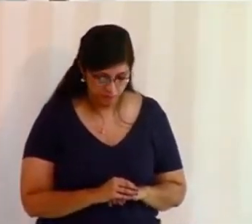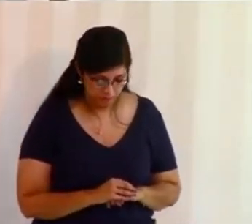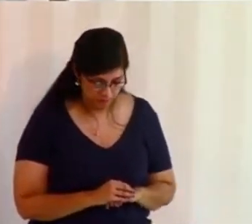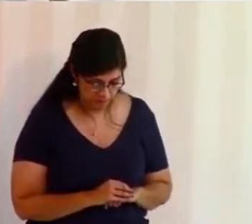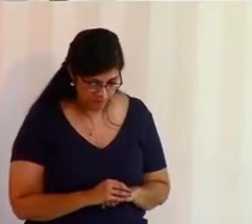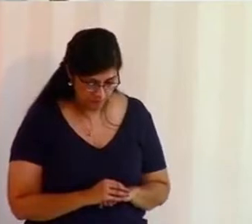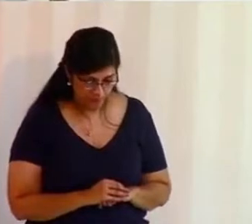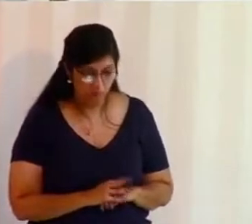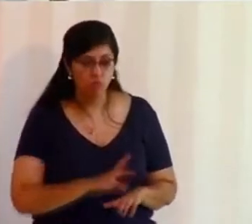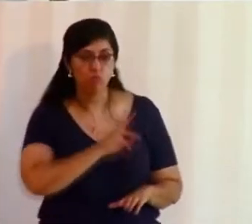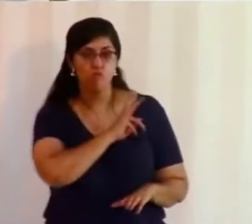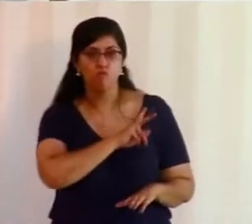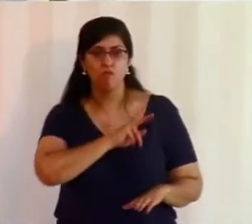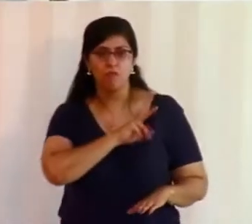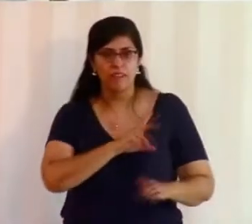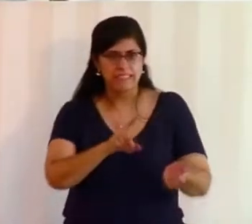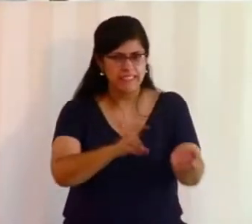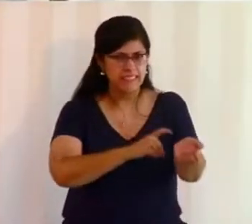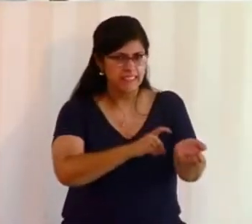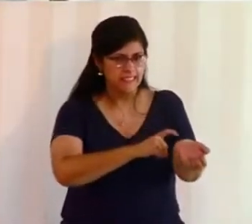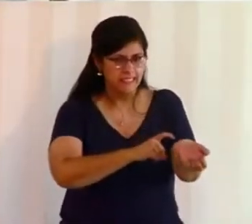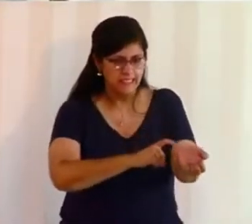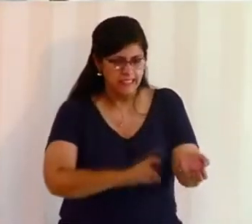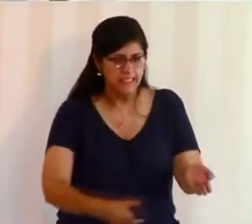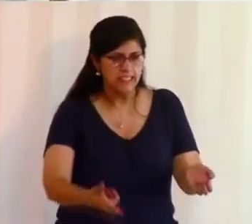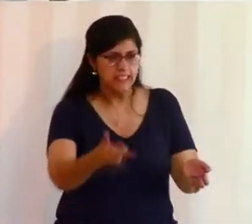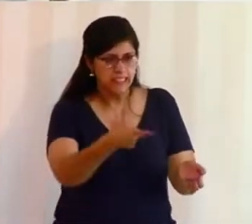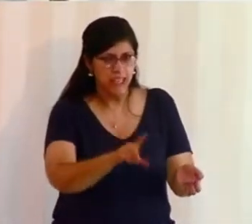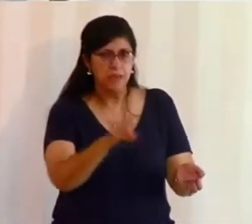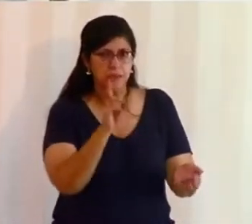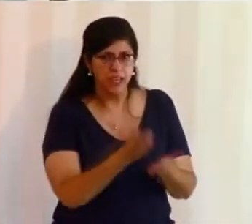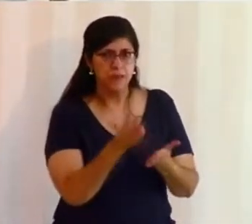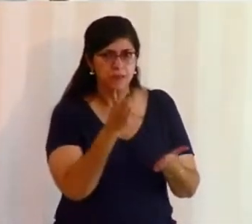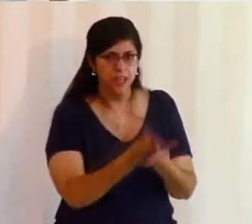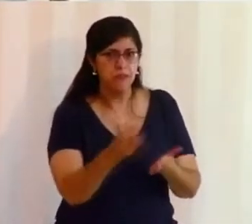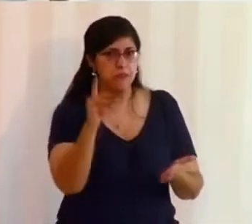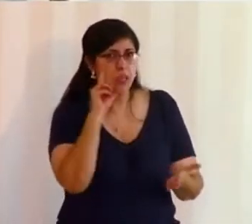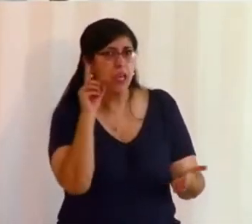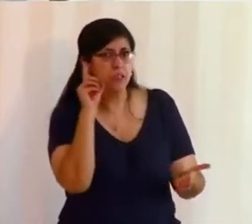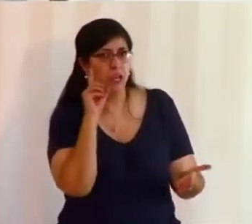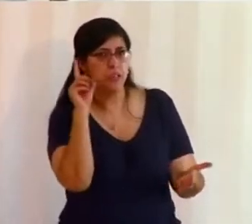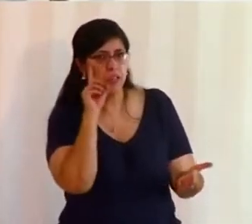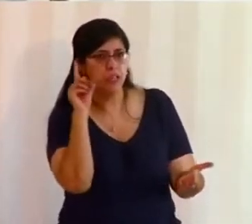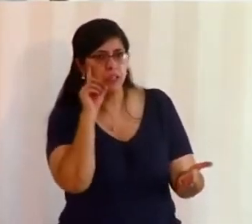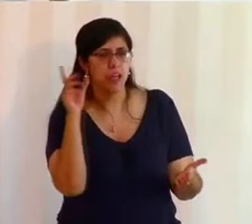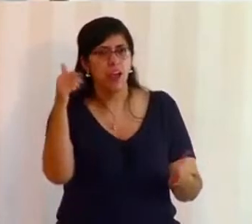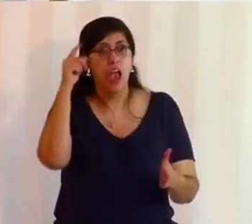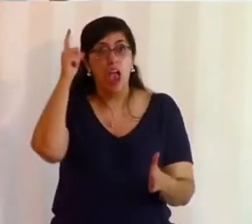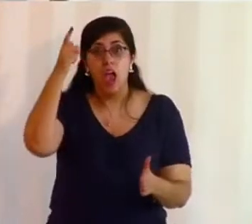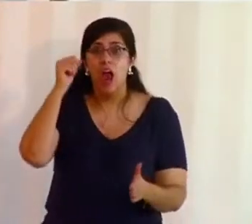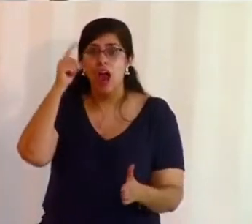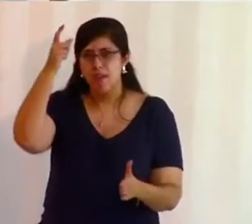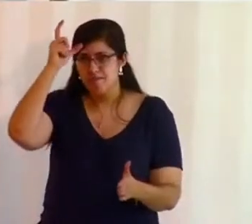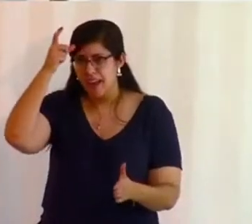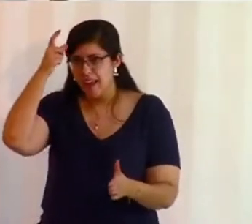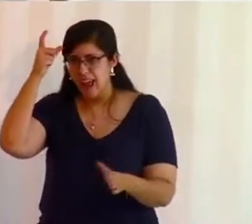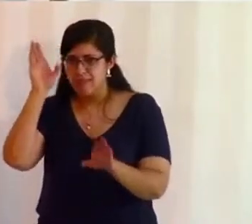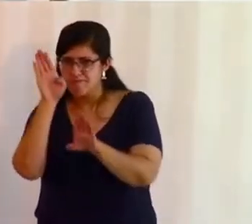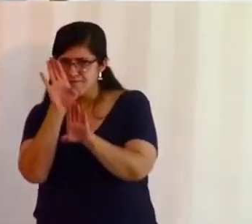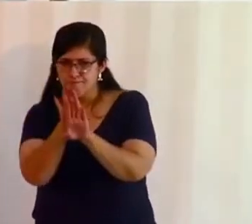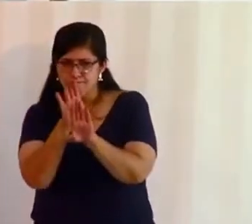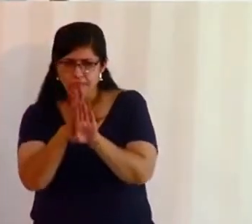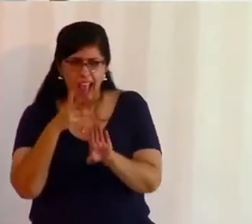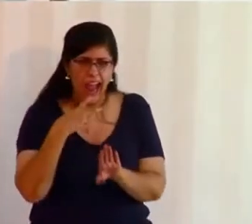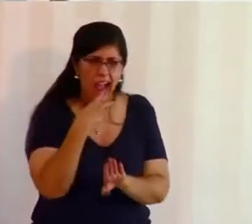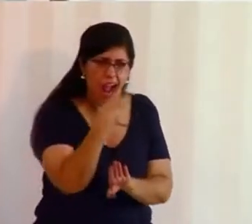Paulo, ele foi perdendo um pouco a paciência, ele falou assim, eu não aguento mais, todo dia essa moça nos acompanhando, todo dia essa moça